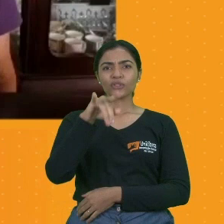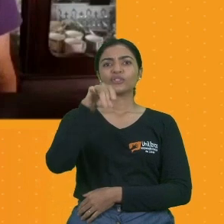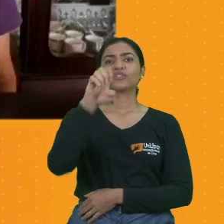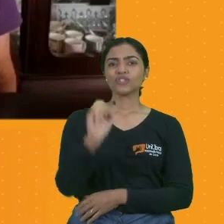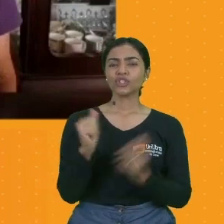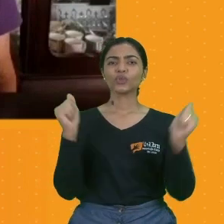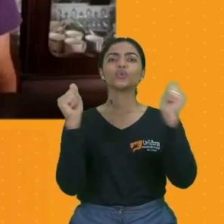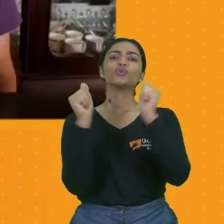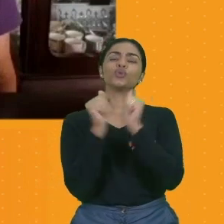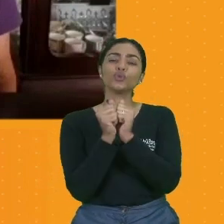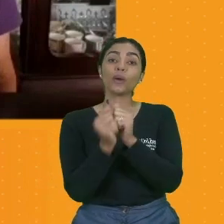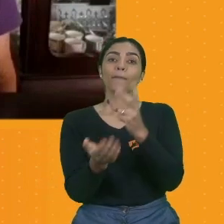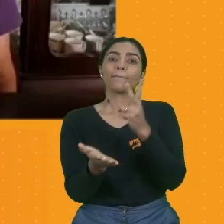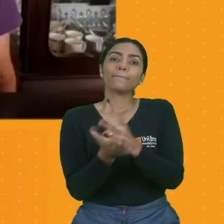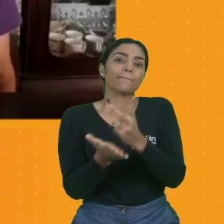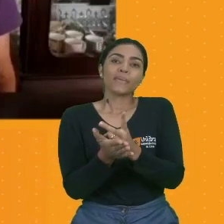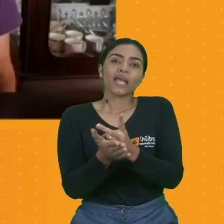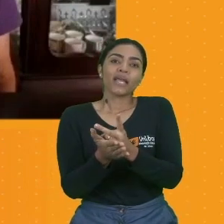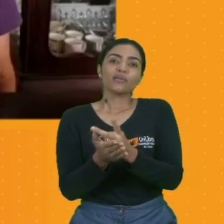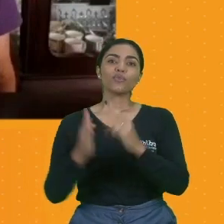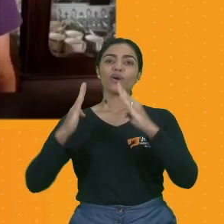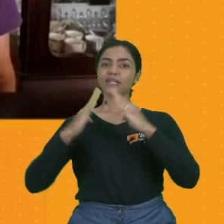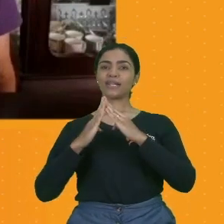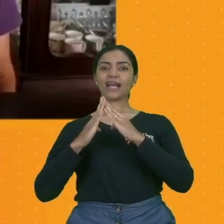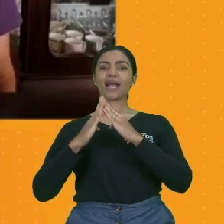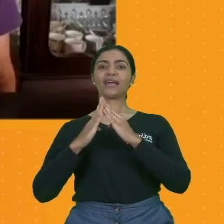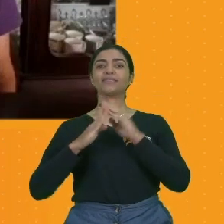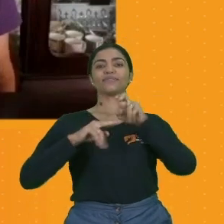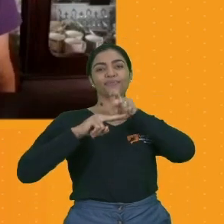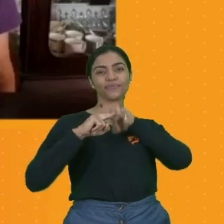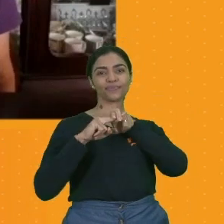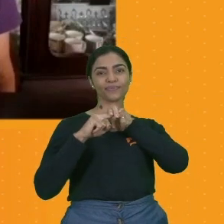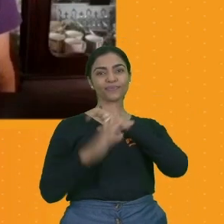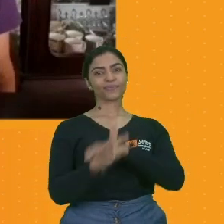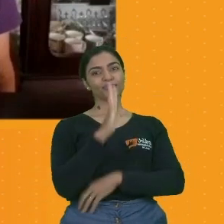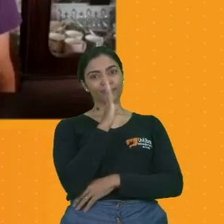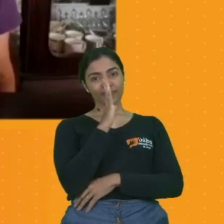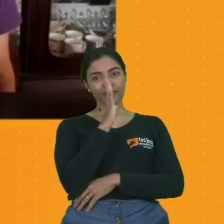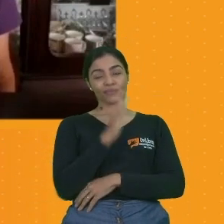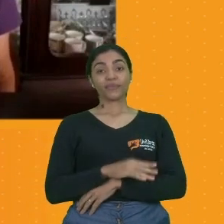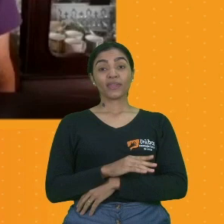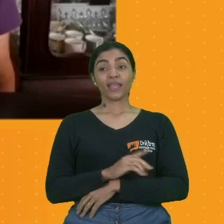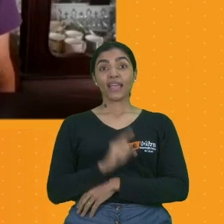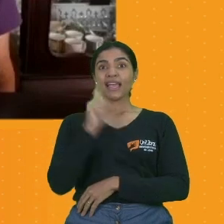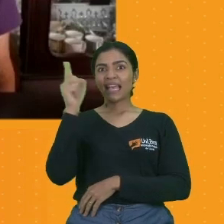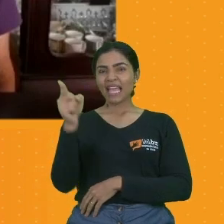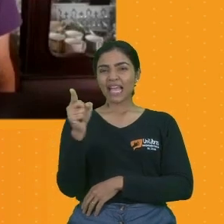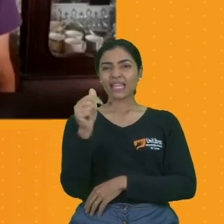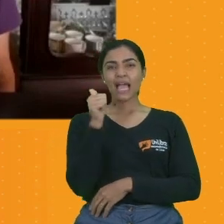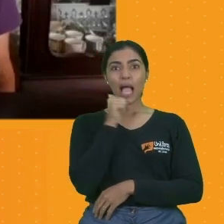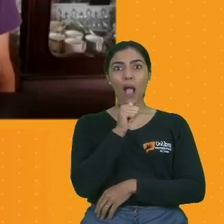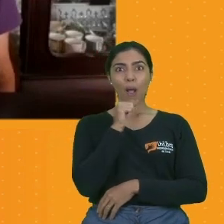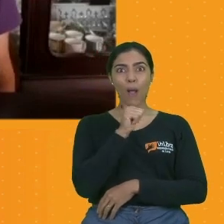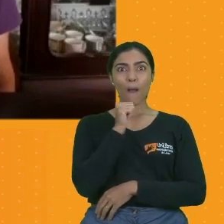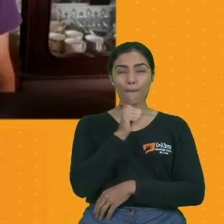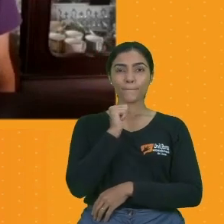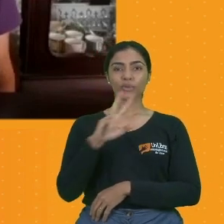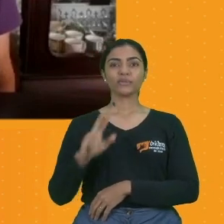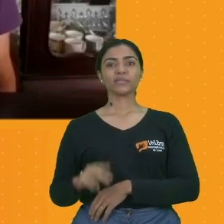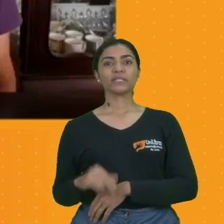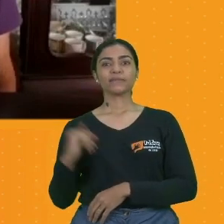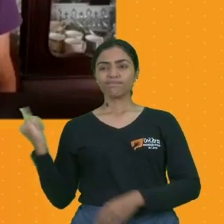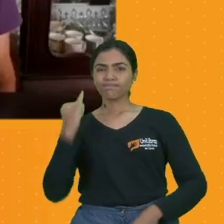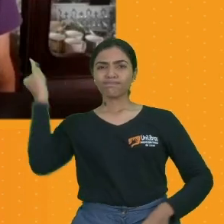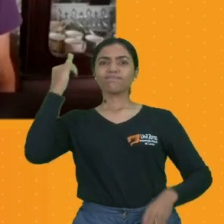mesmo que seja da sua casa assistindo ela é uma mulher valente é uma mulher